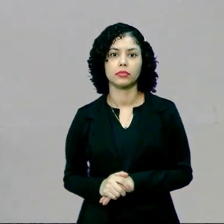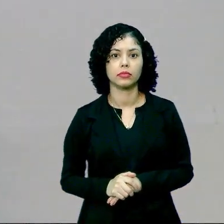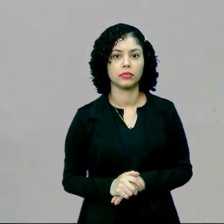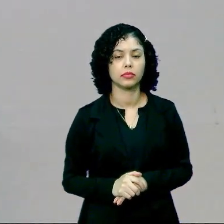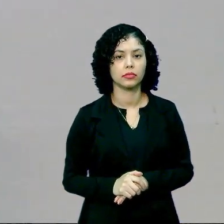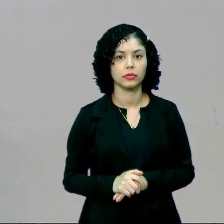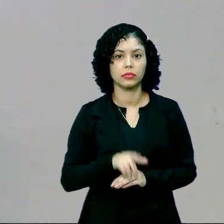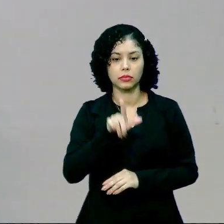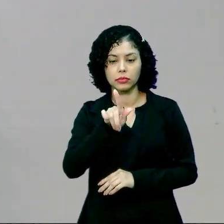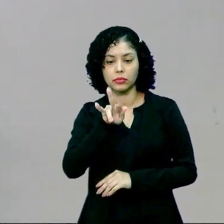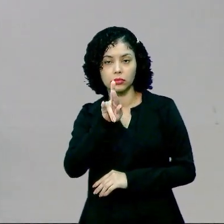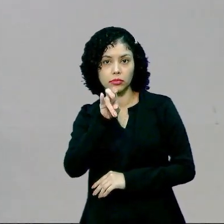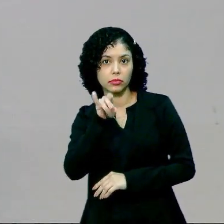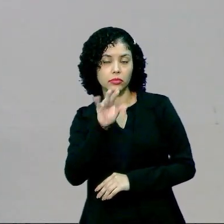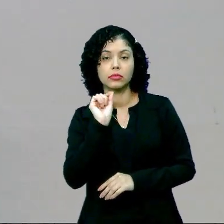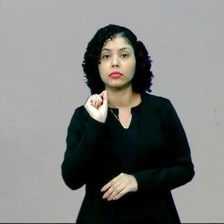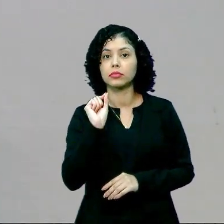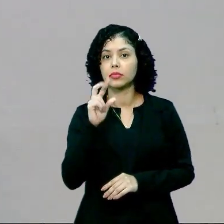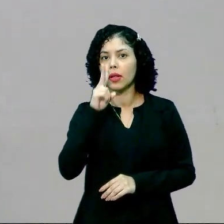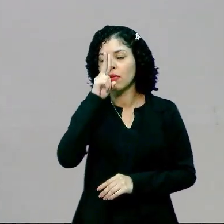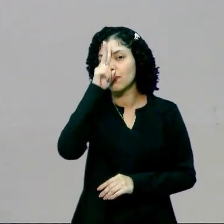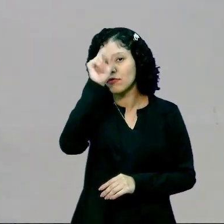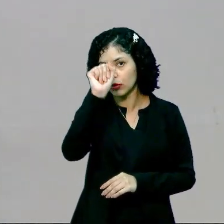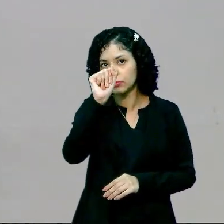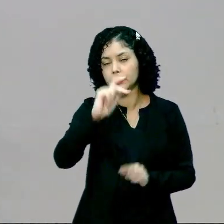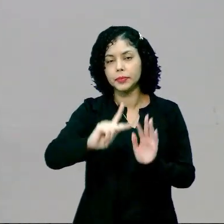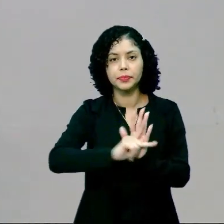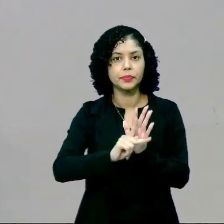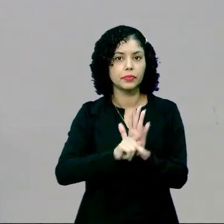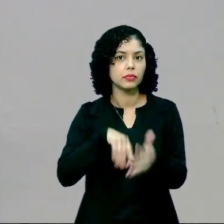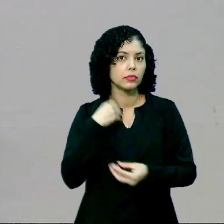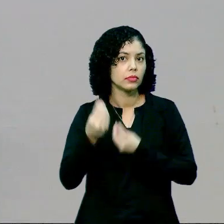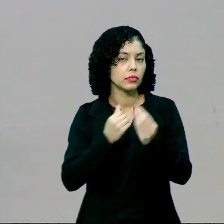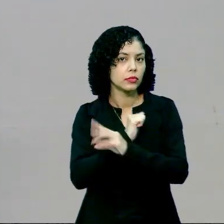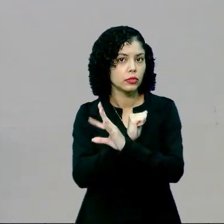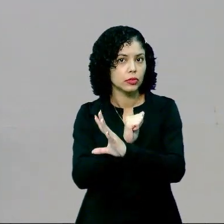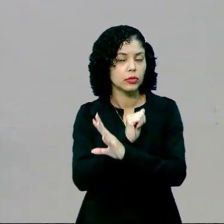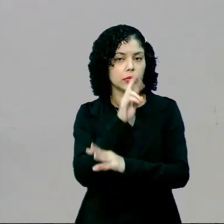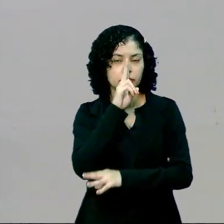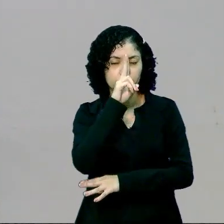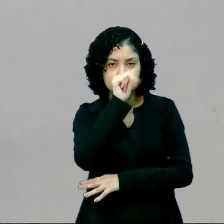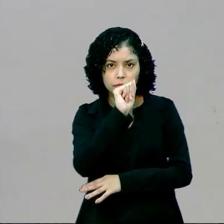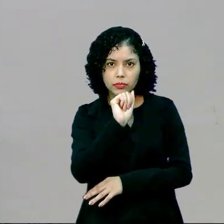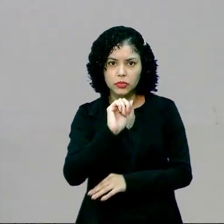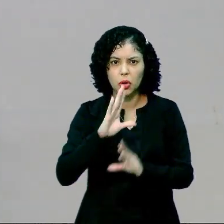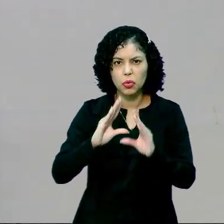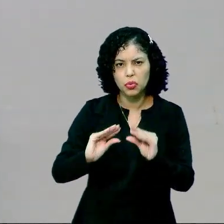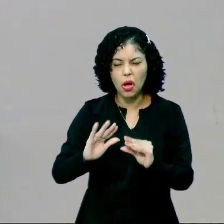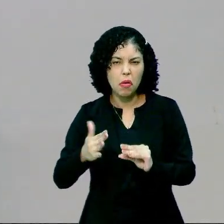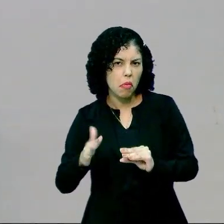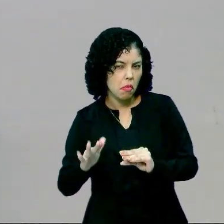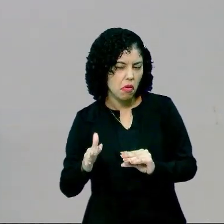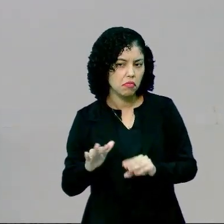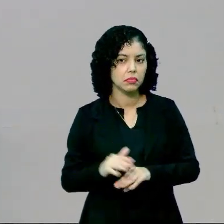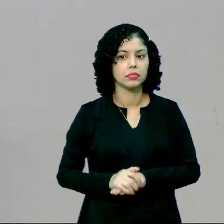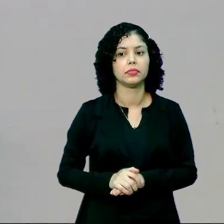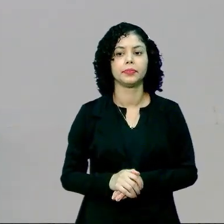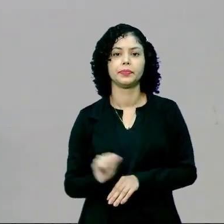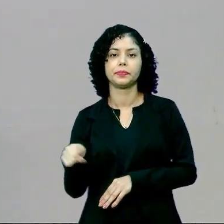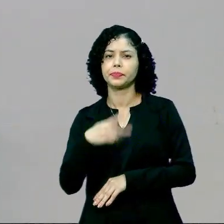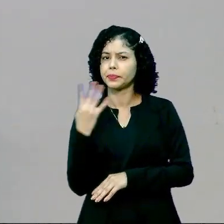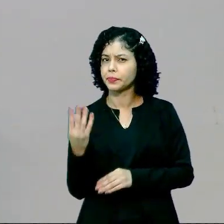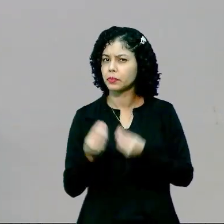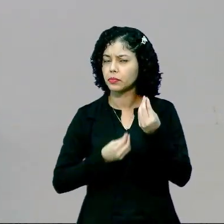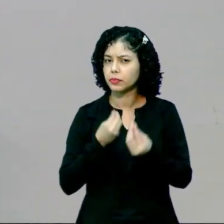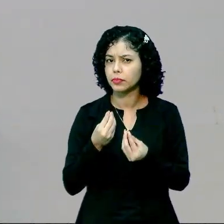que que é o grau de ionização galionização é o grau de força do ácido né como que eu sei que um ácido ele é forte fraco ou moderado muito tranquilo